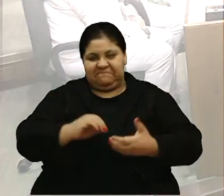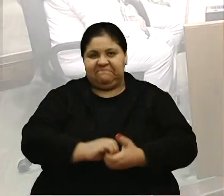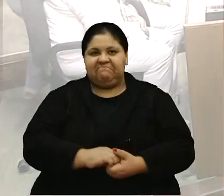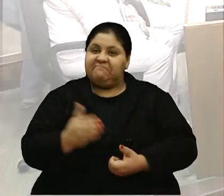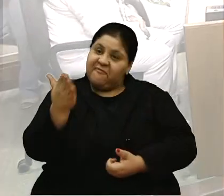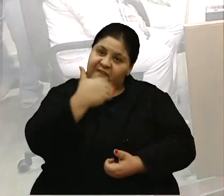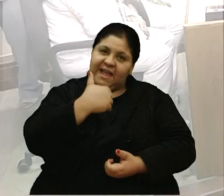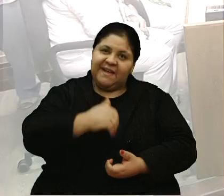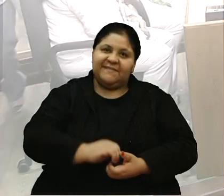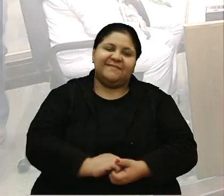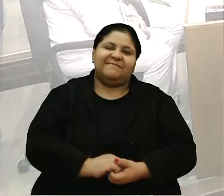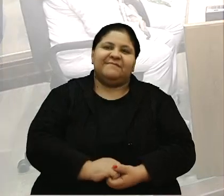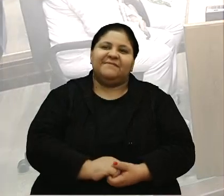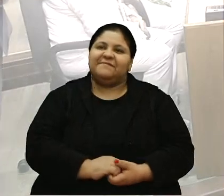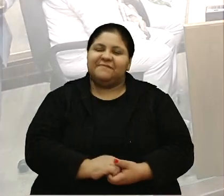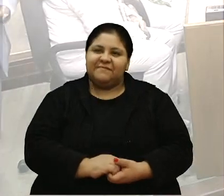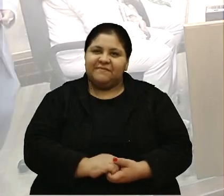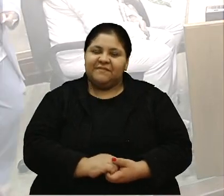Venha.